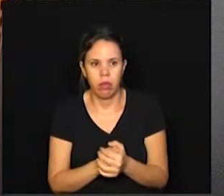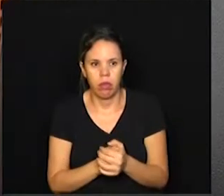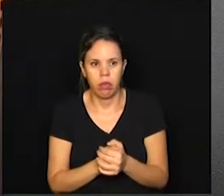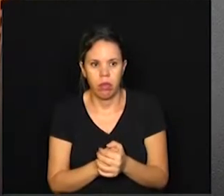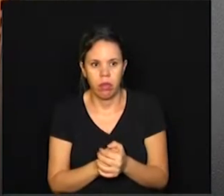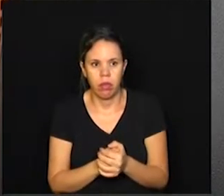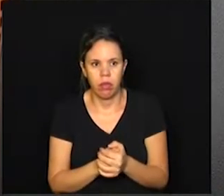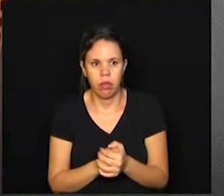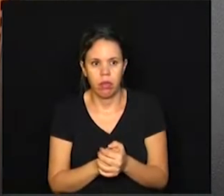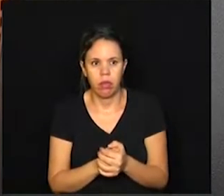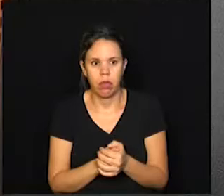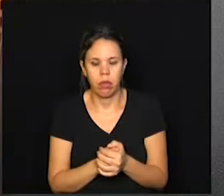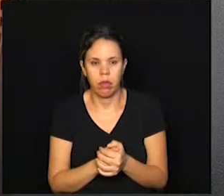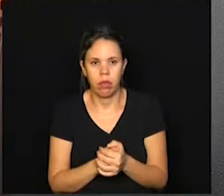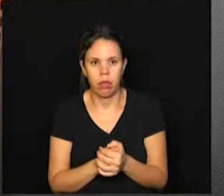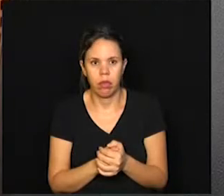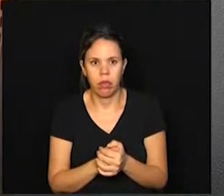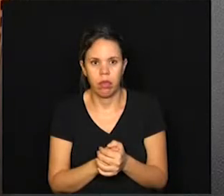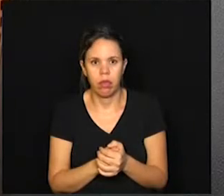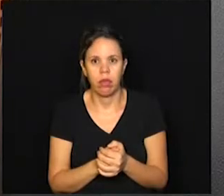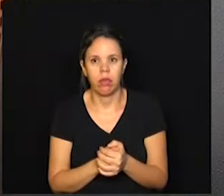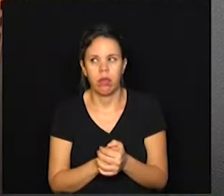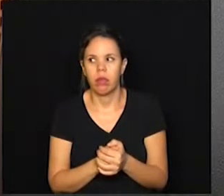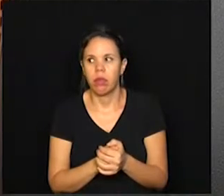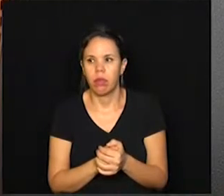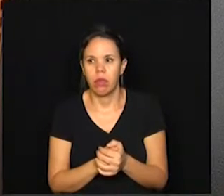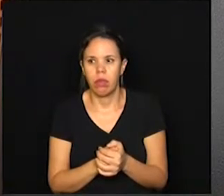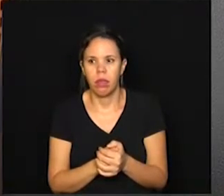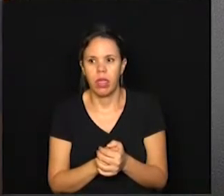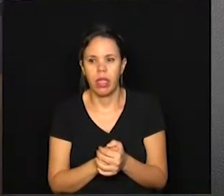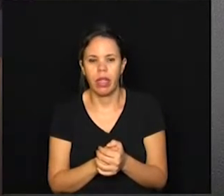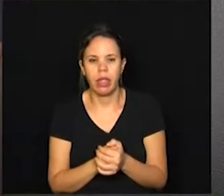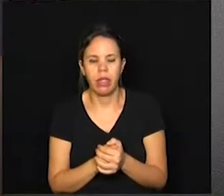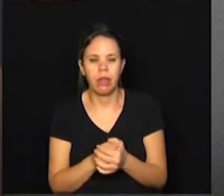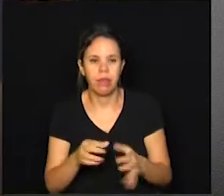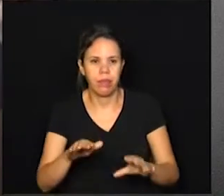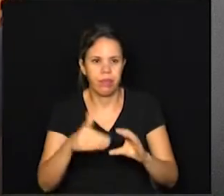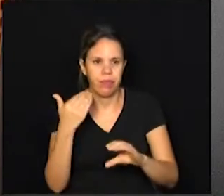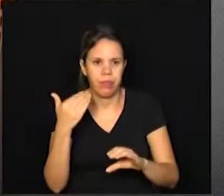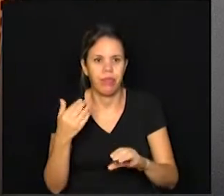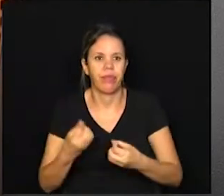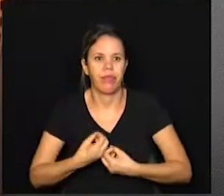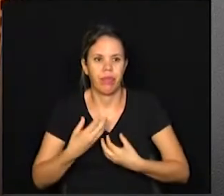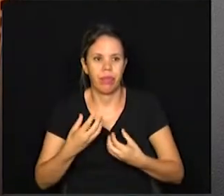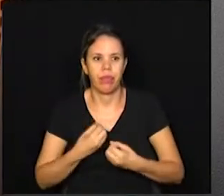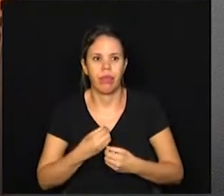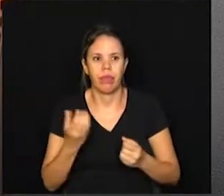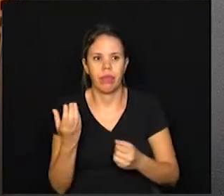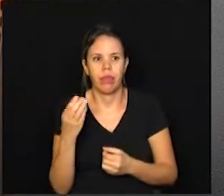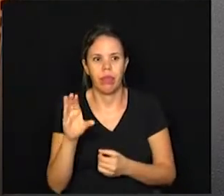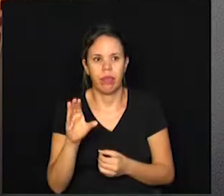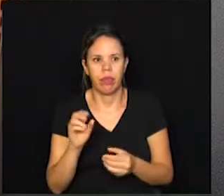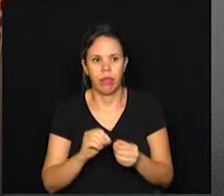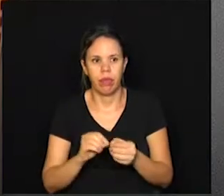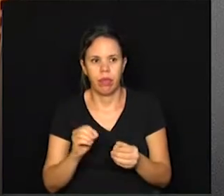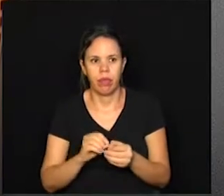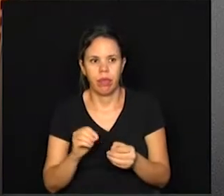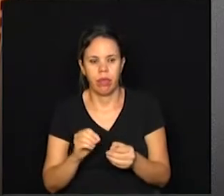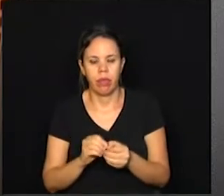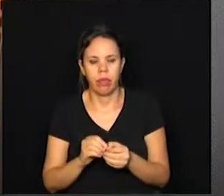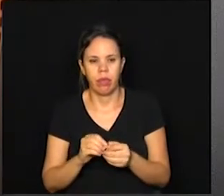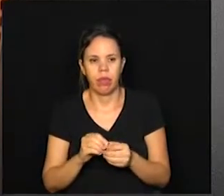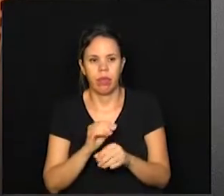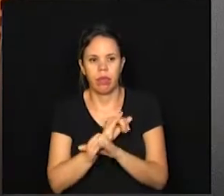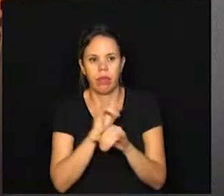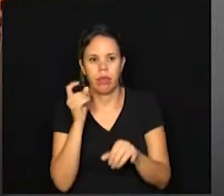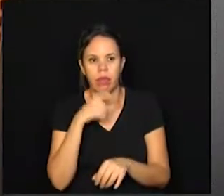ao tomar informação, receber informação que você fez uma postagem de fake